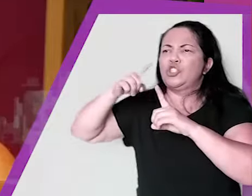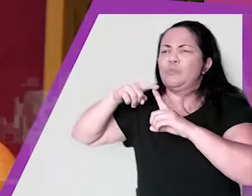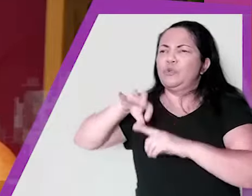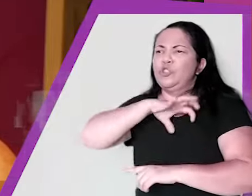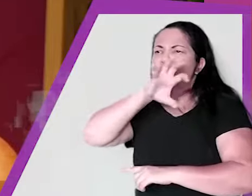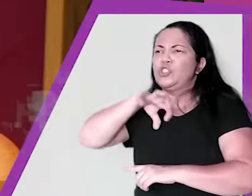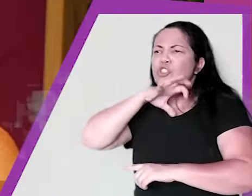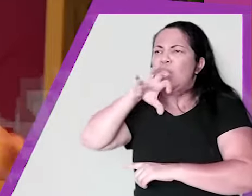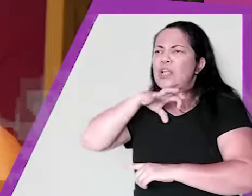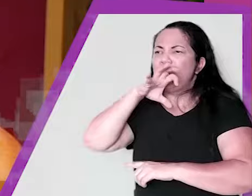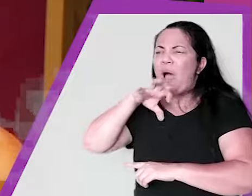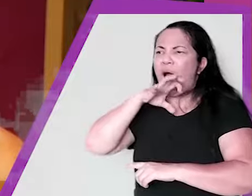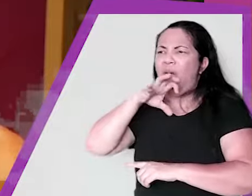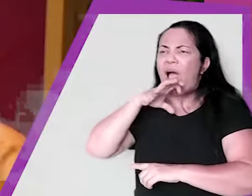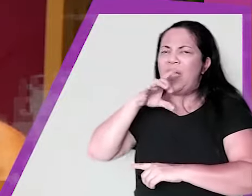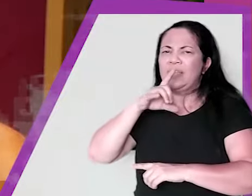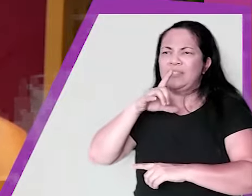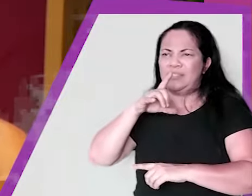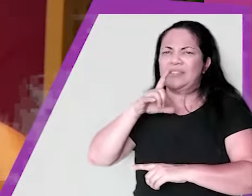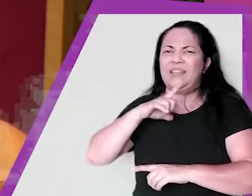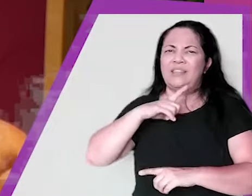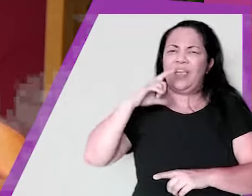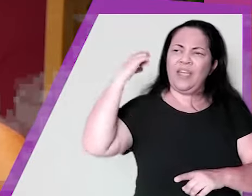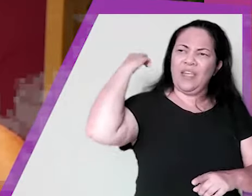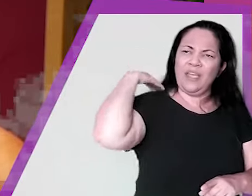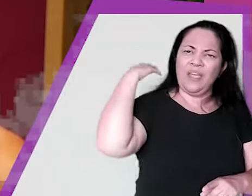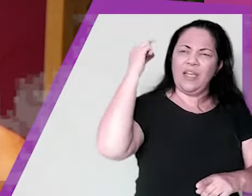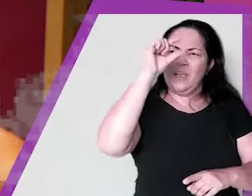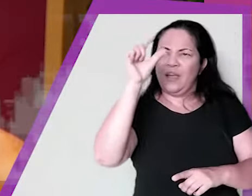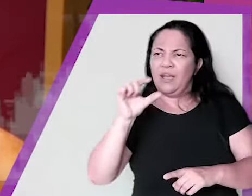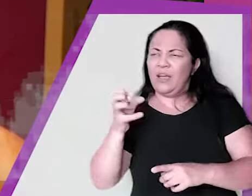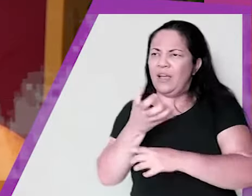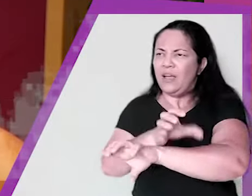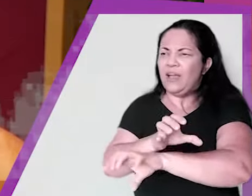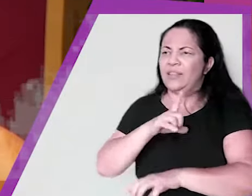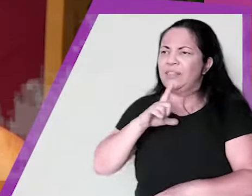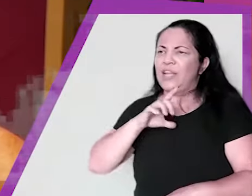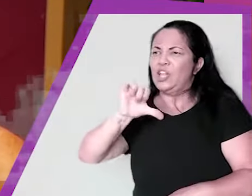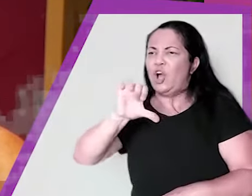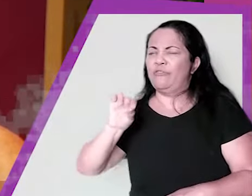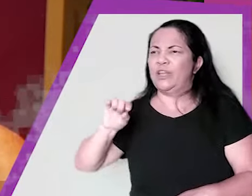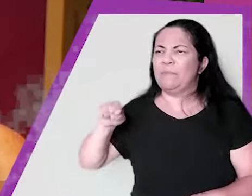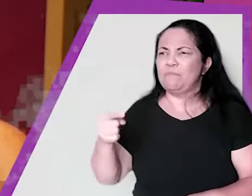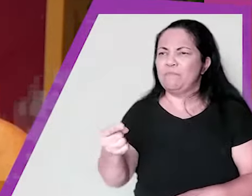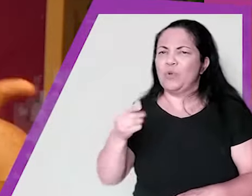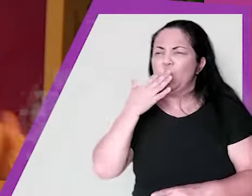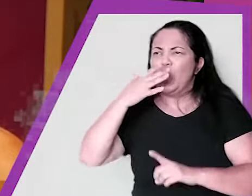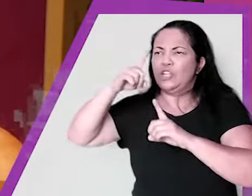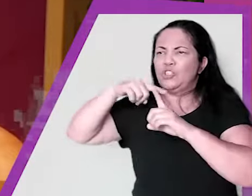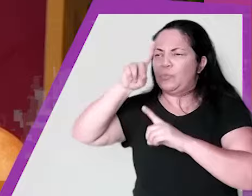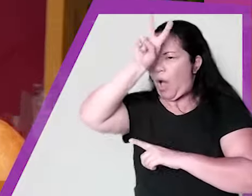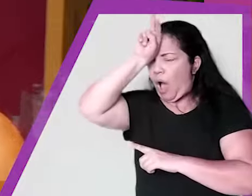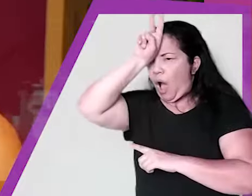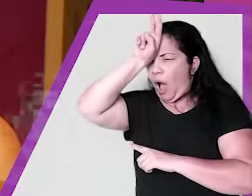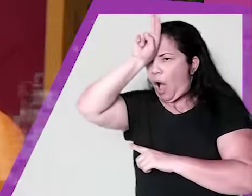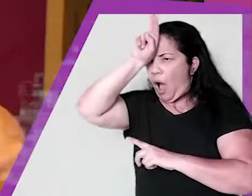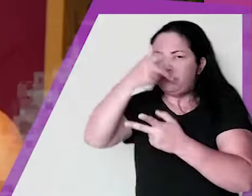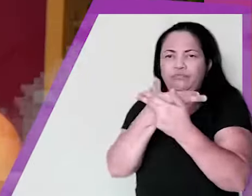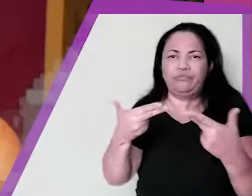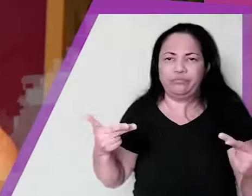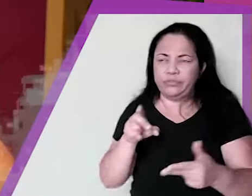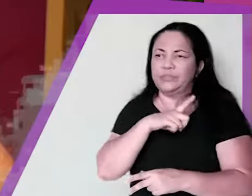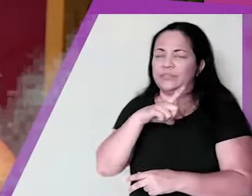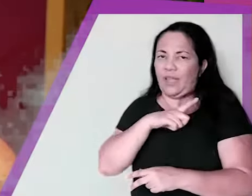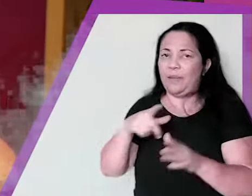de 2.600 espécies de animais vertebrados. E a gente tem cerca